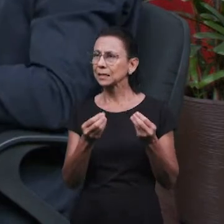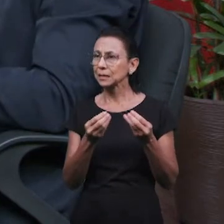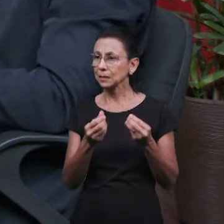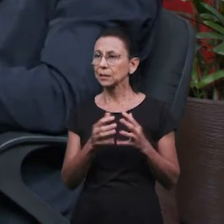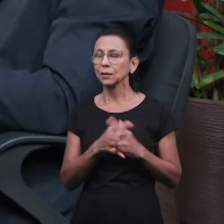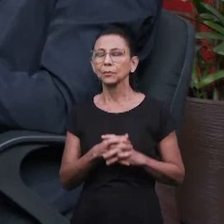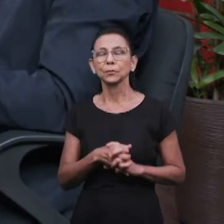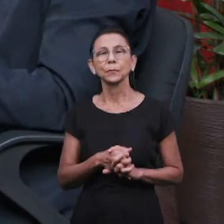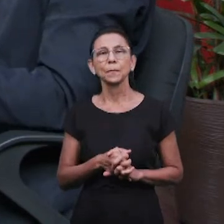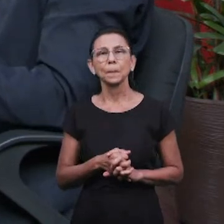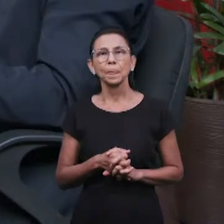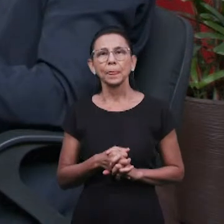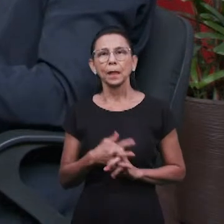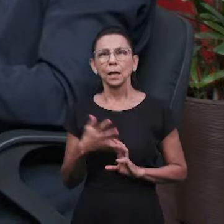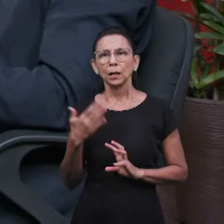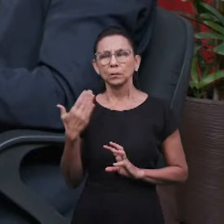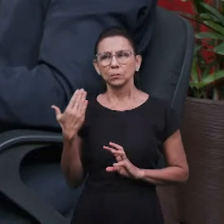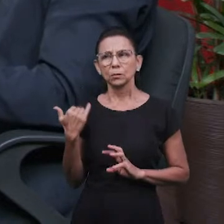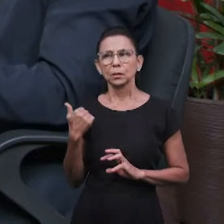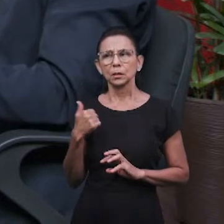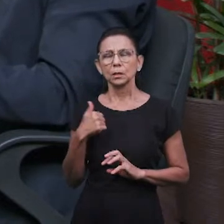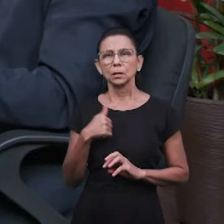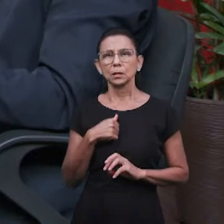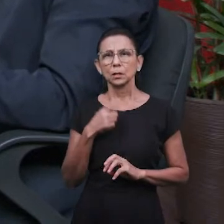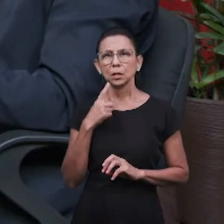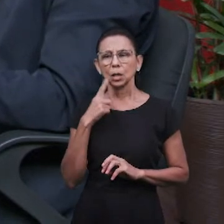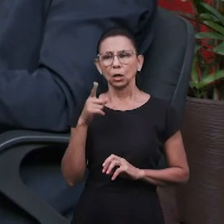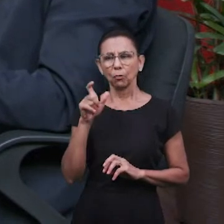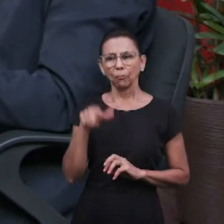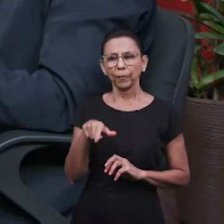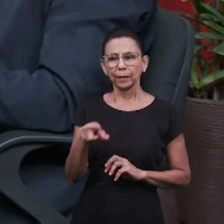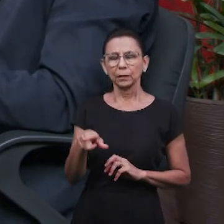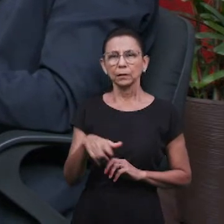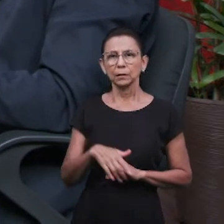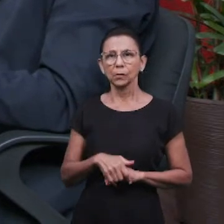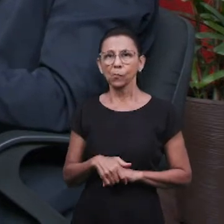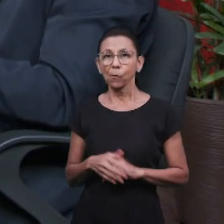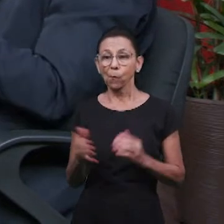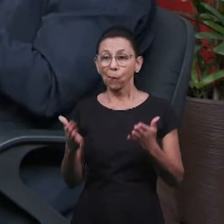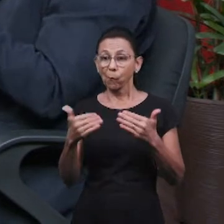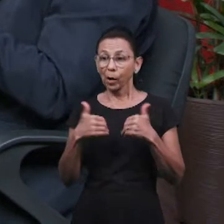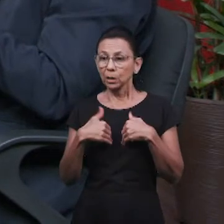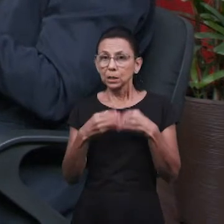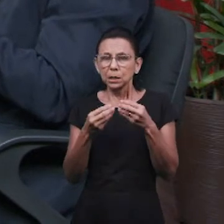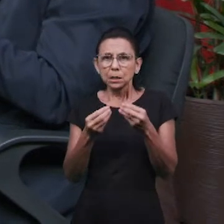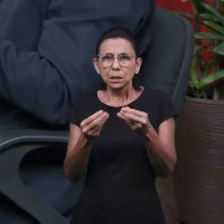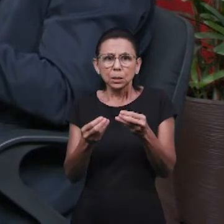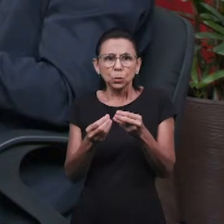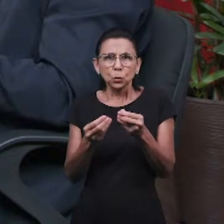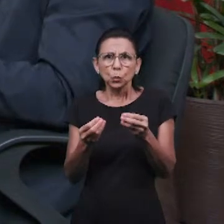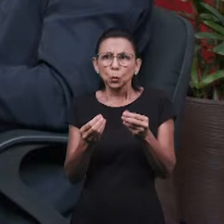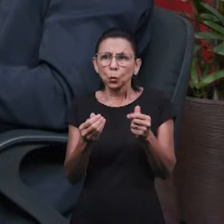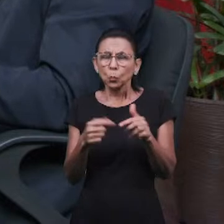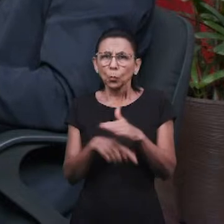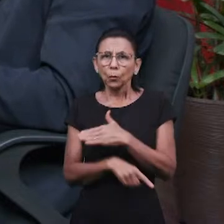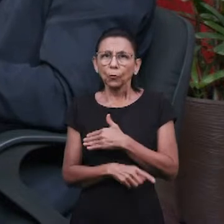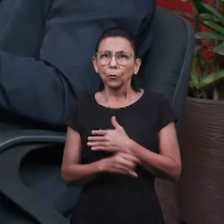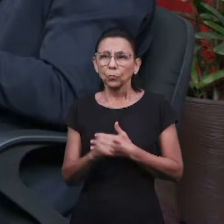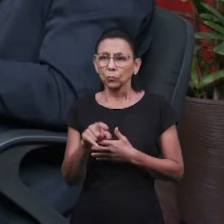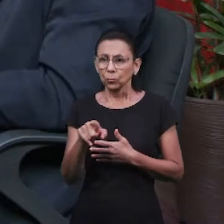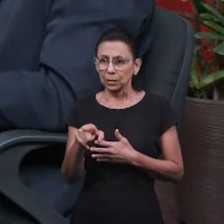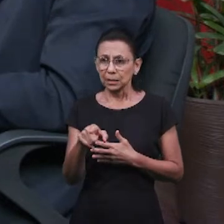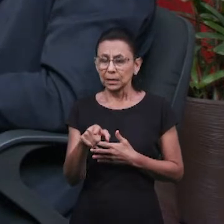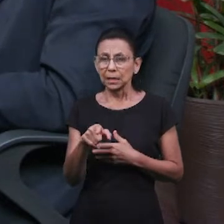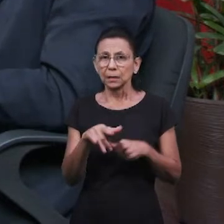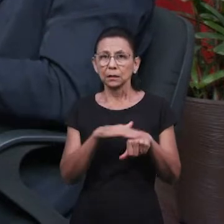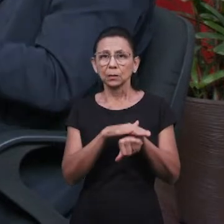Josias, eu estava conversando com o rapaz, eu me assustei com a sensibilidade dos autistas. Eles são altamente sensíveis. Se você está conversando um